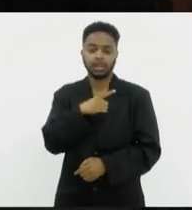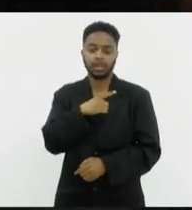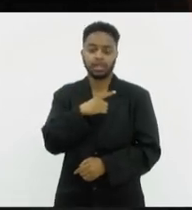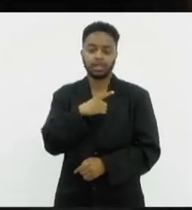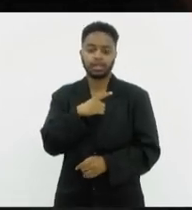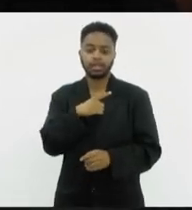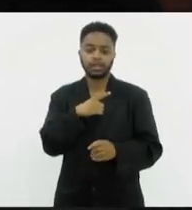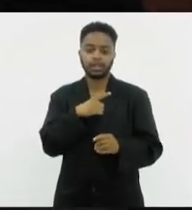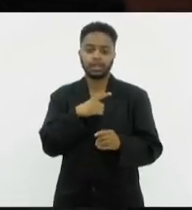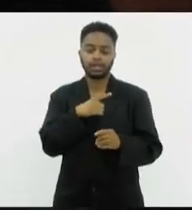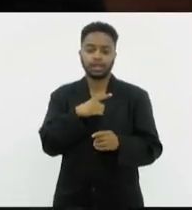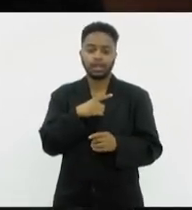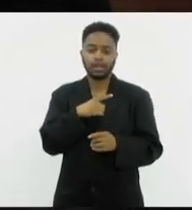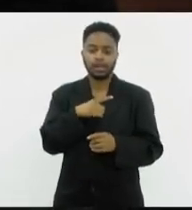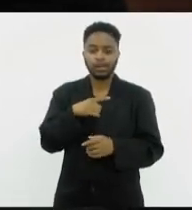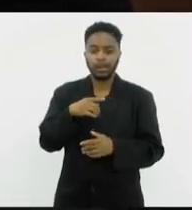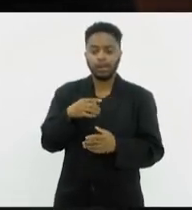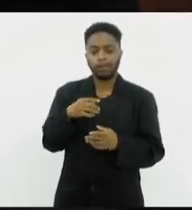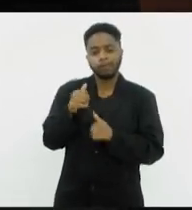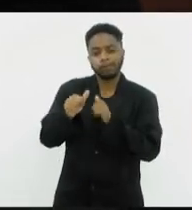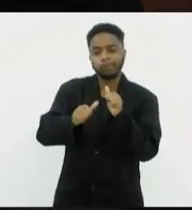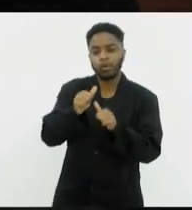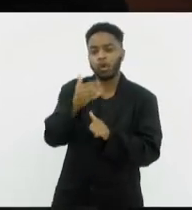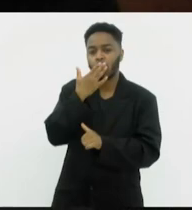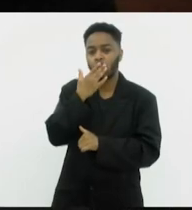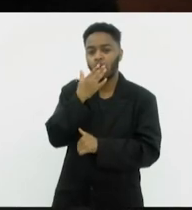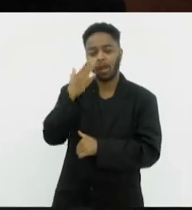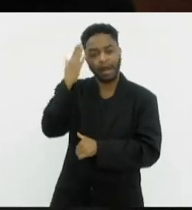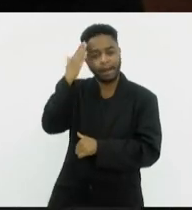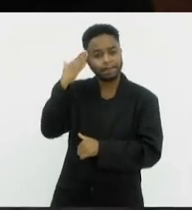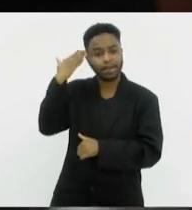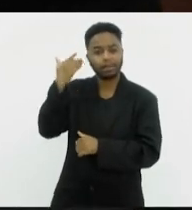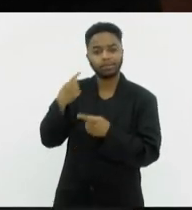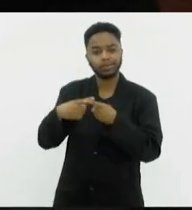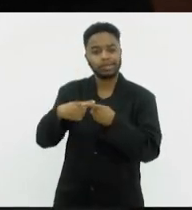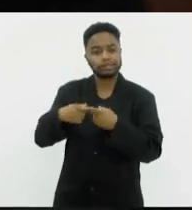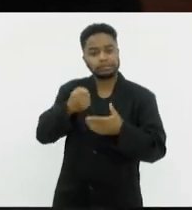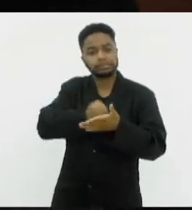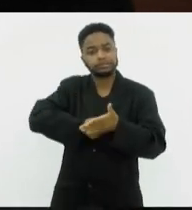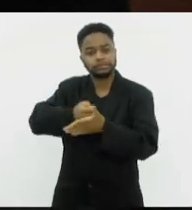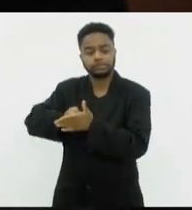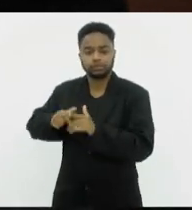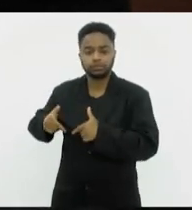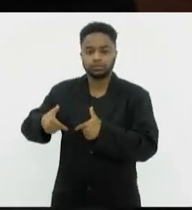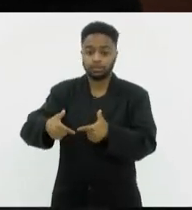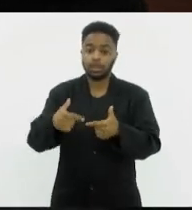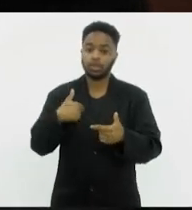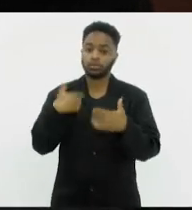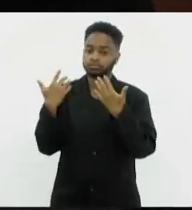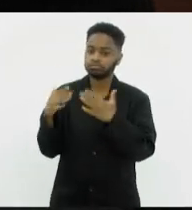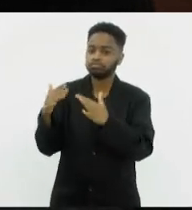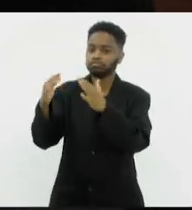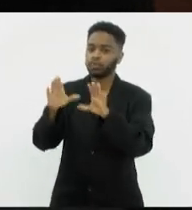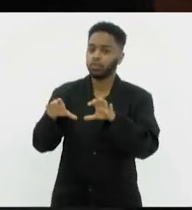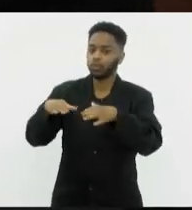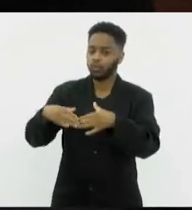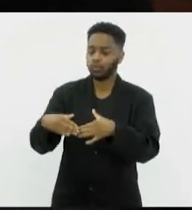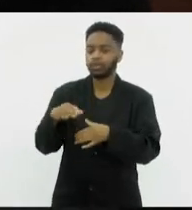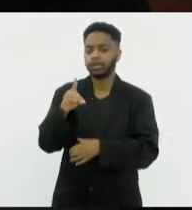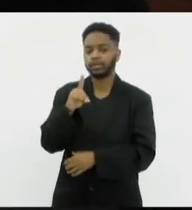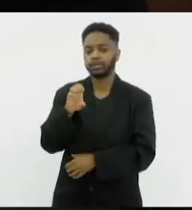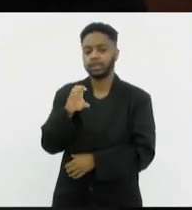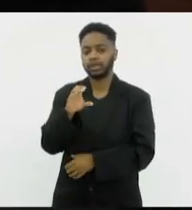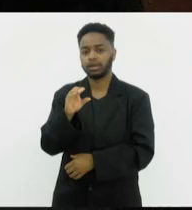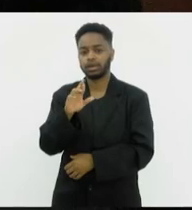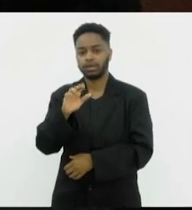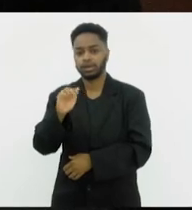brigas. Então, presidente, queria me associar, fazer um elogio muito forte a todo o corpo da DECRAD e dizer que a gente